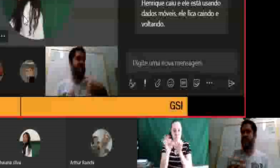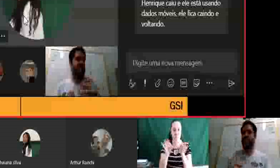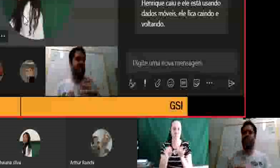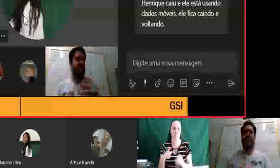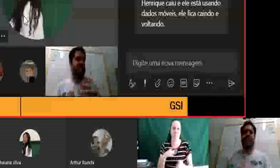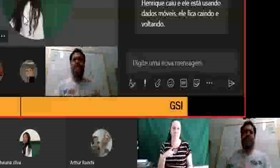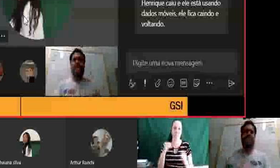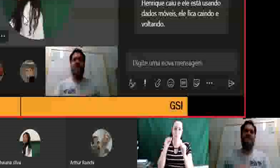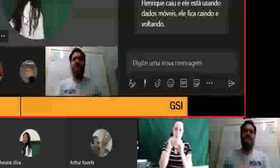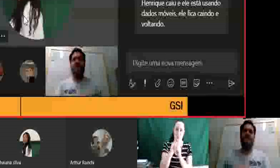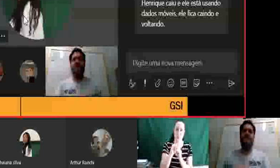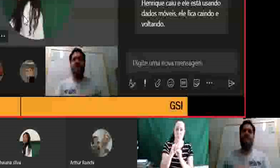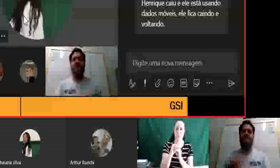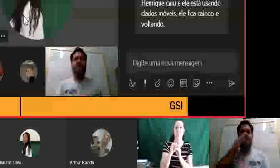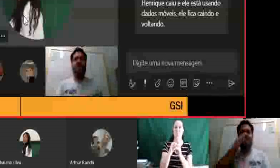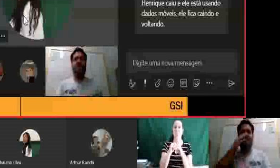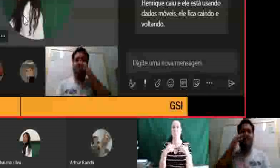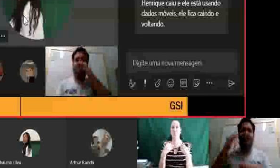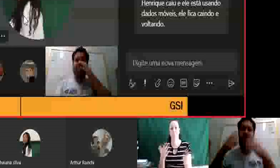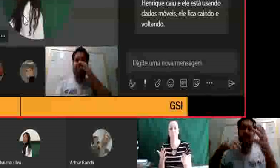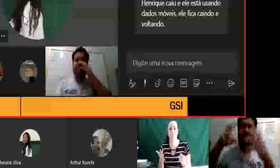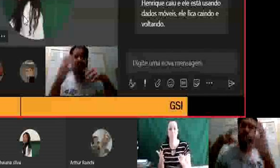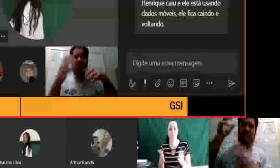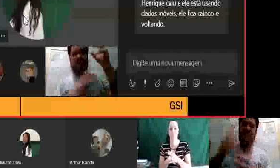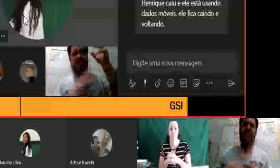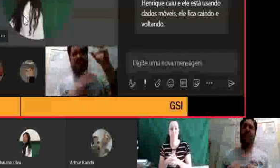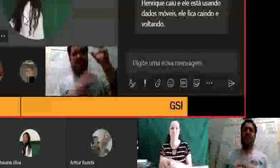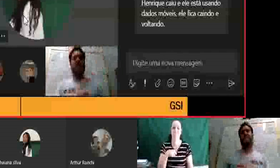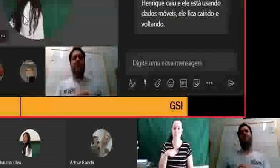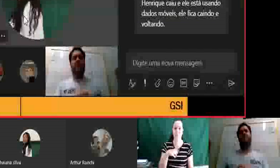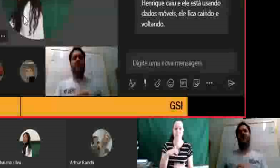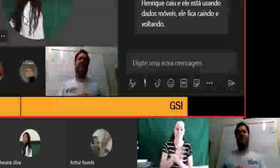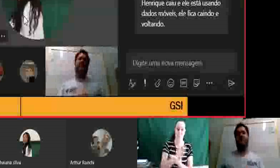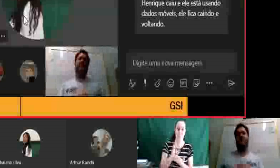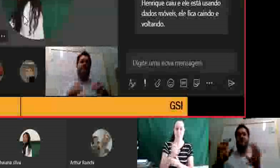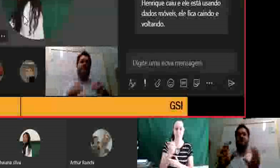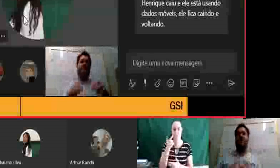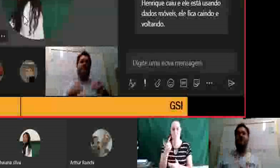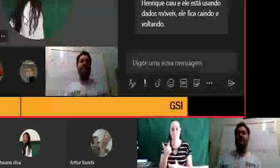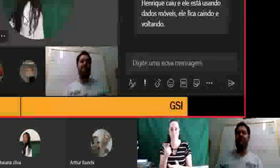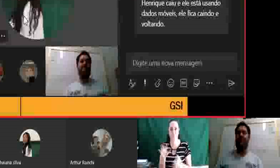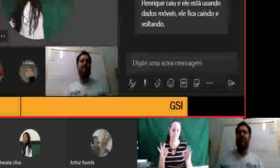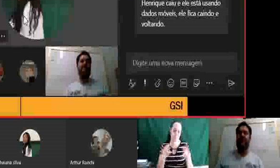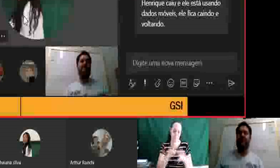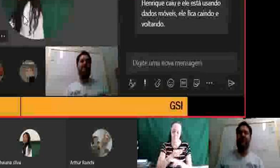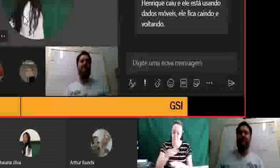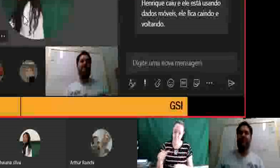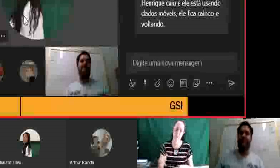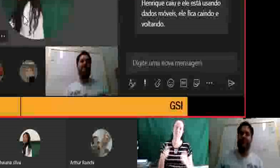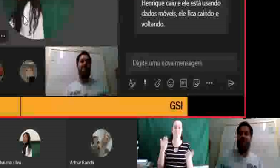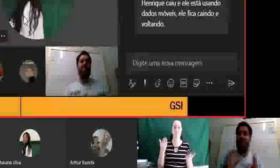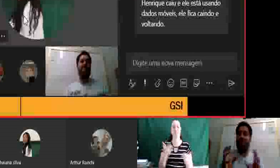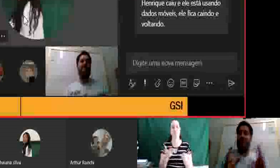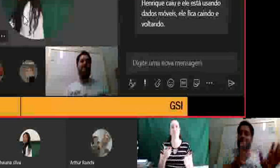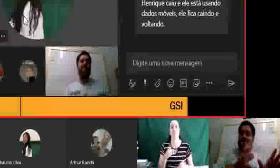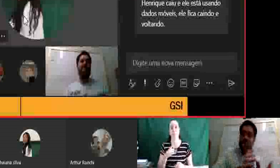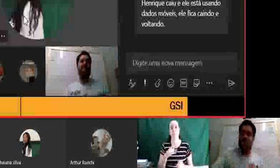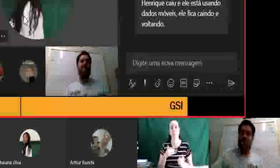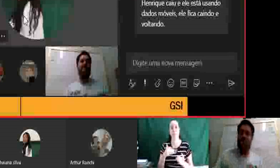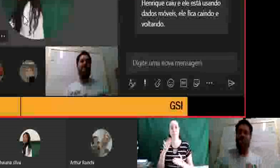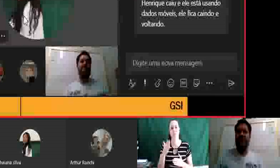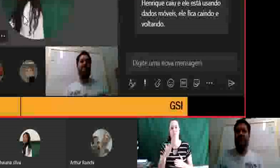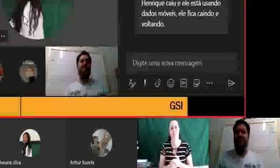IP, que são usados efetivamente para fazer a informação ir de um lado para o outro. Mas essa tabela é grande, grande mesmo. Só de nomes brasileiros, os